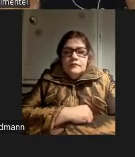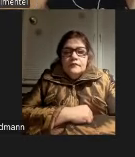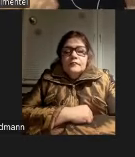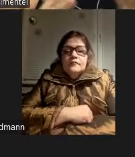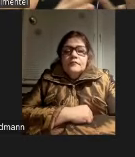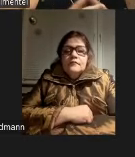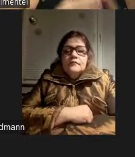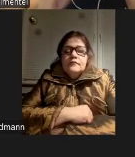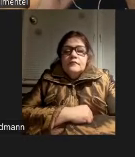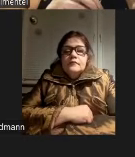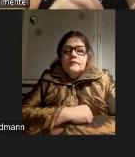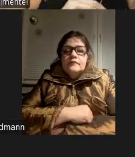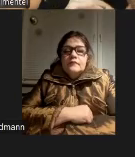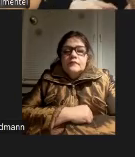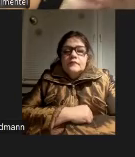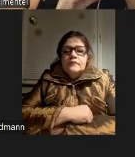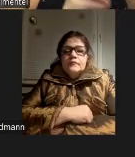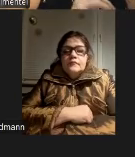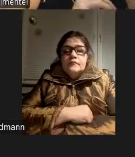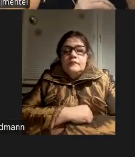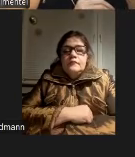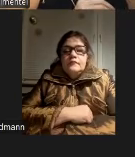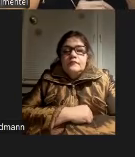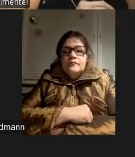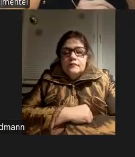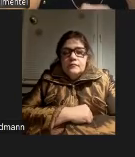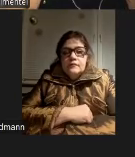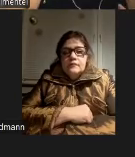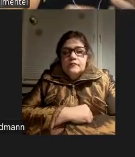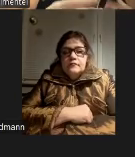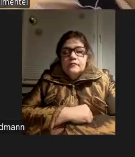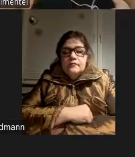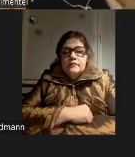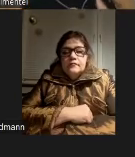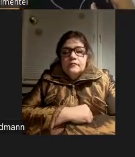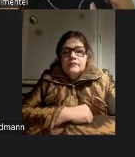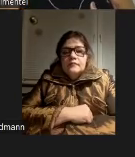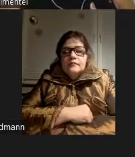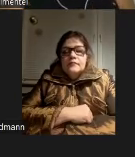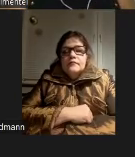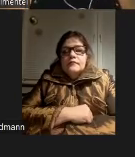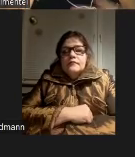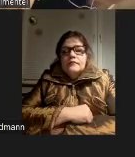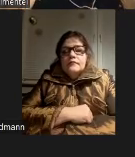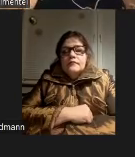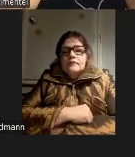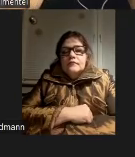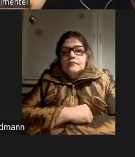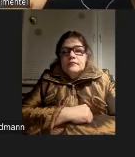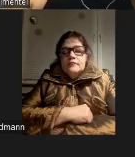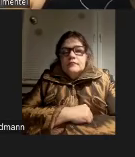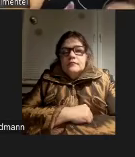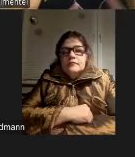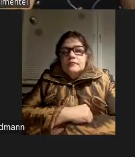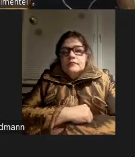Então, eles observaram, né, a associação desses distúrbios respiratórios do sono com as notas, né, com